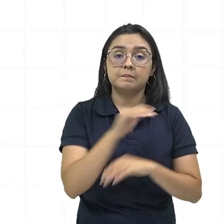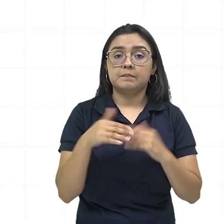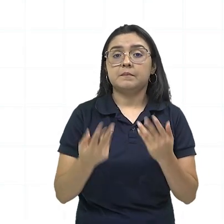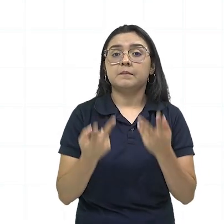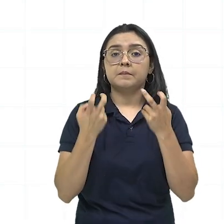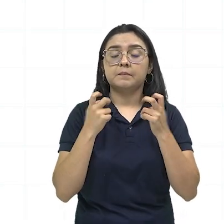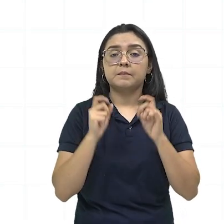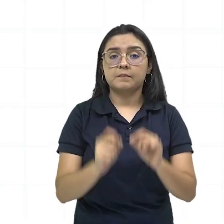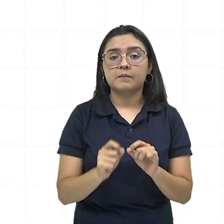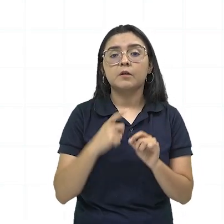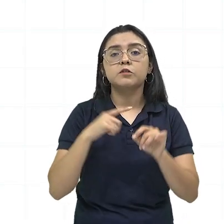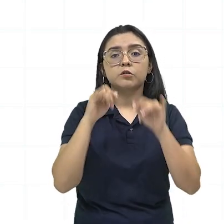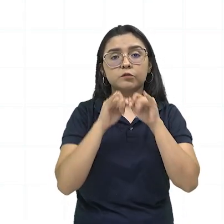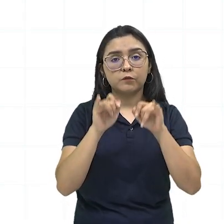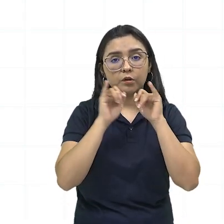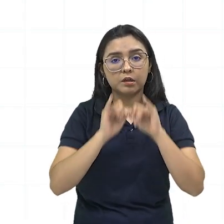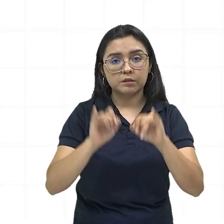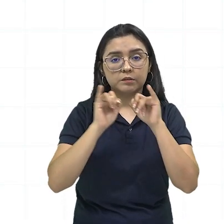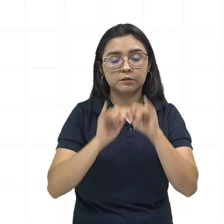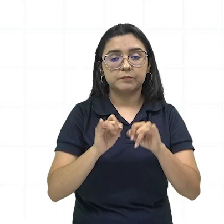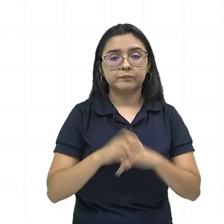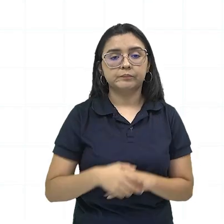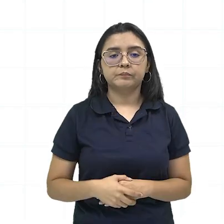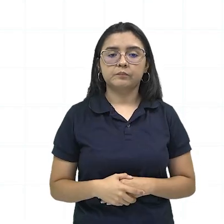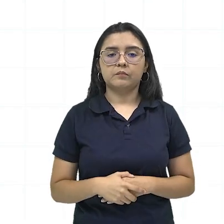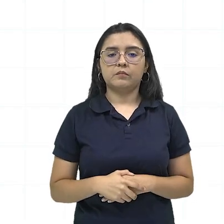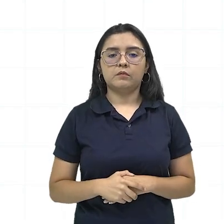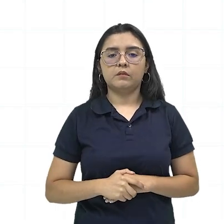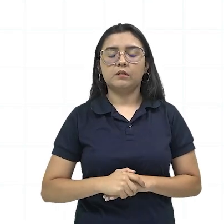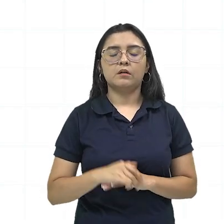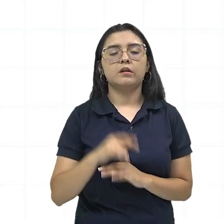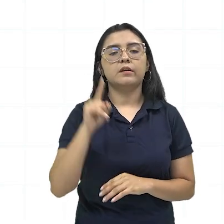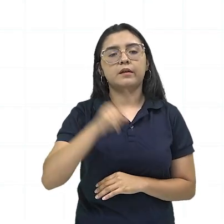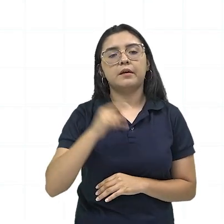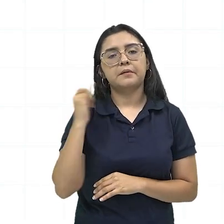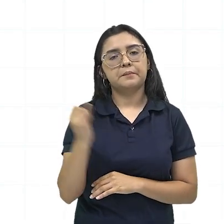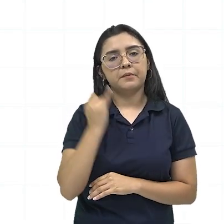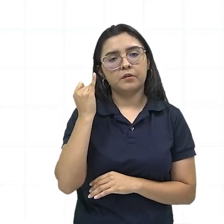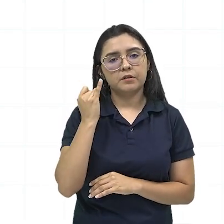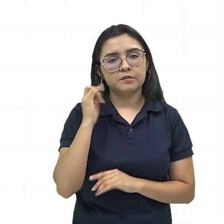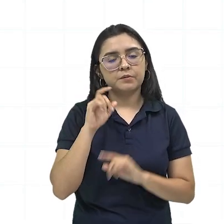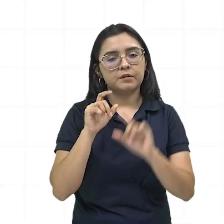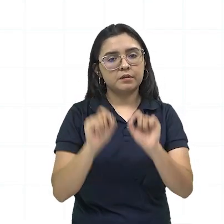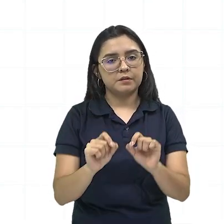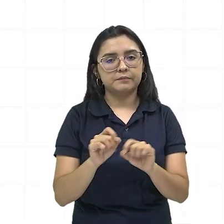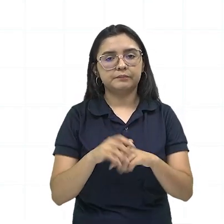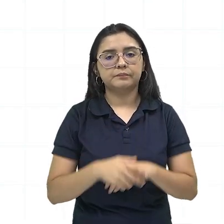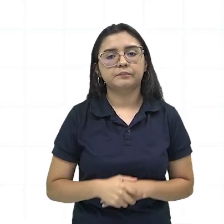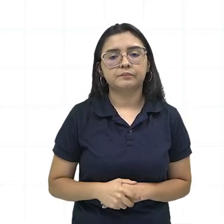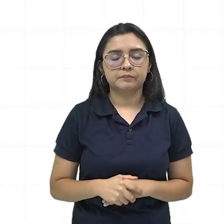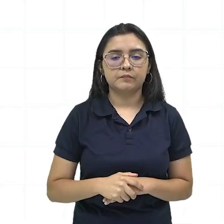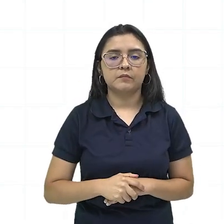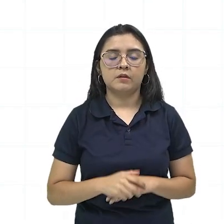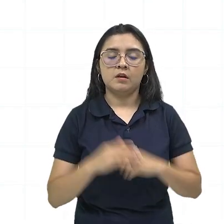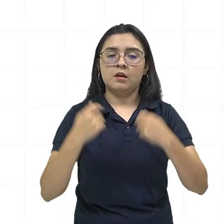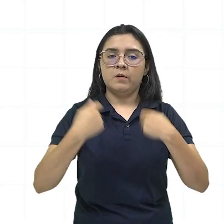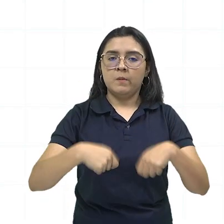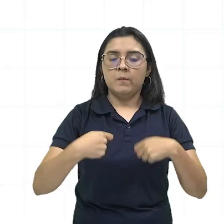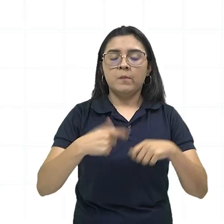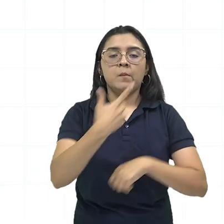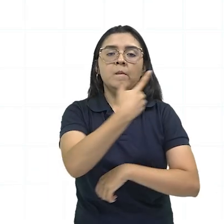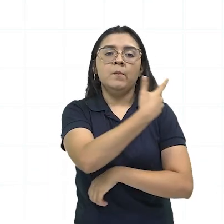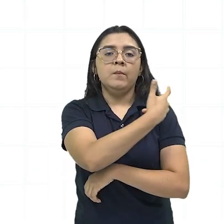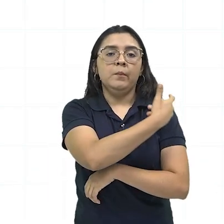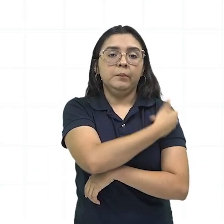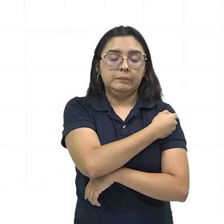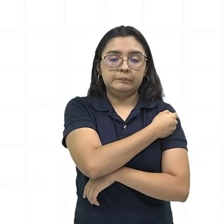aí como eles estão divulgando, propagando a importância de ter o reforço, né, da